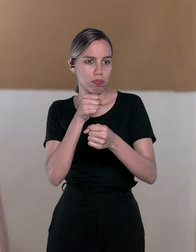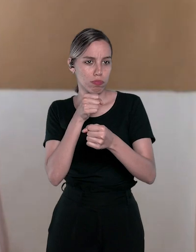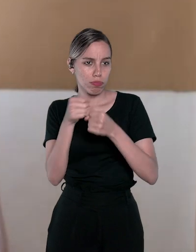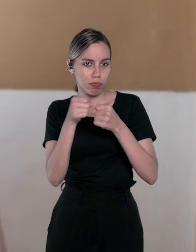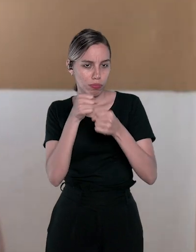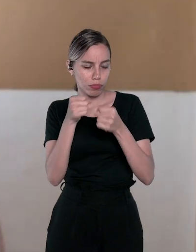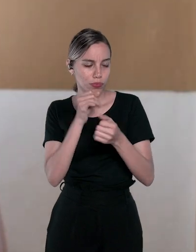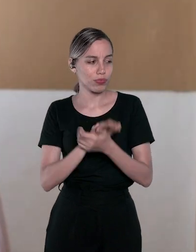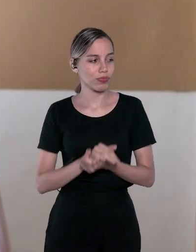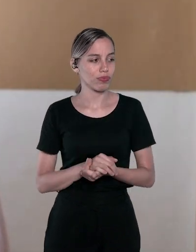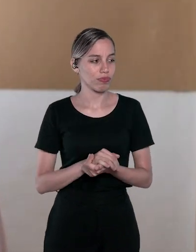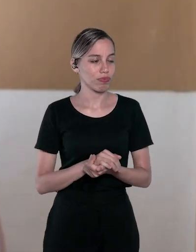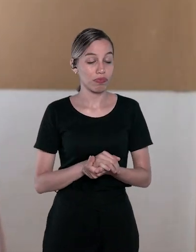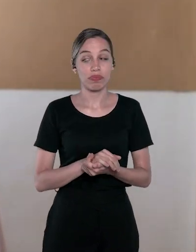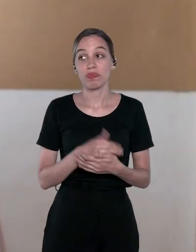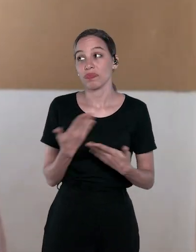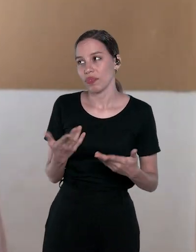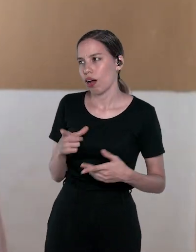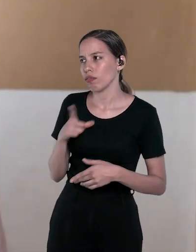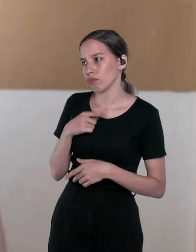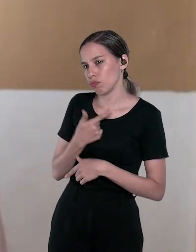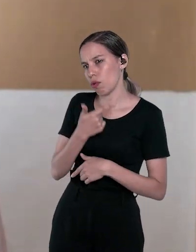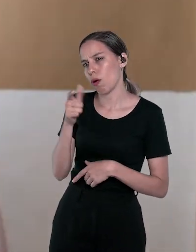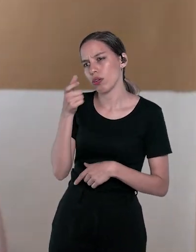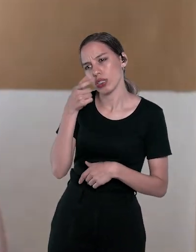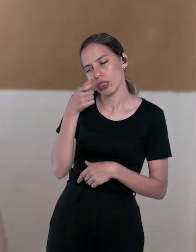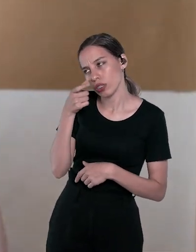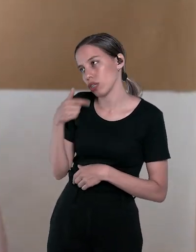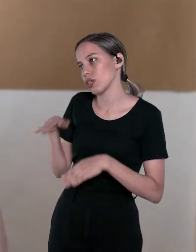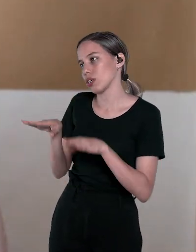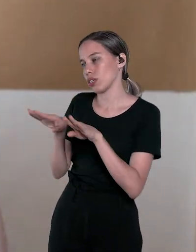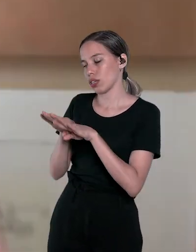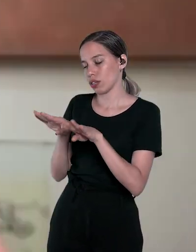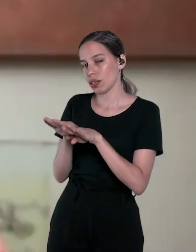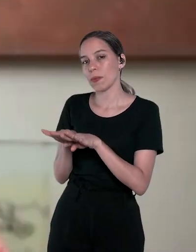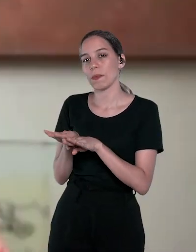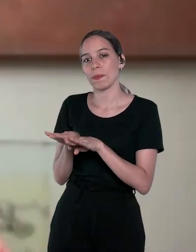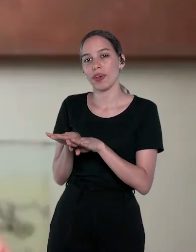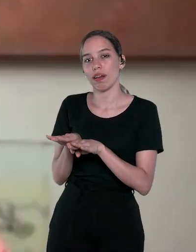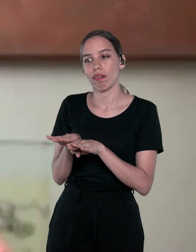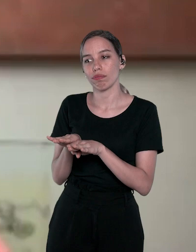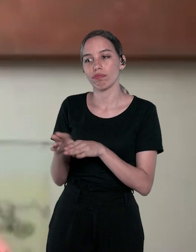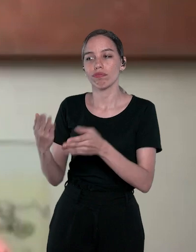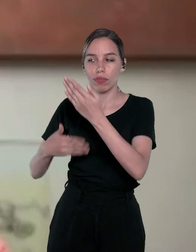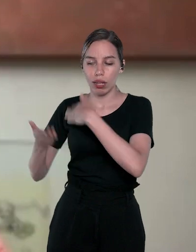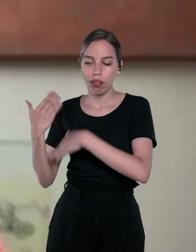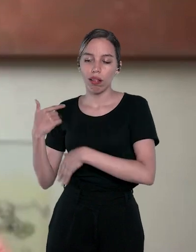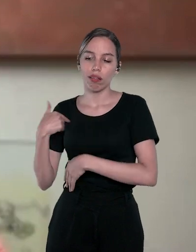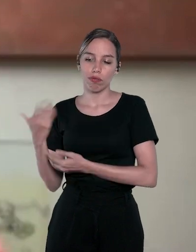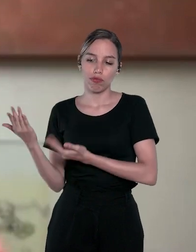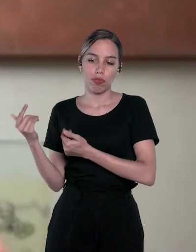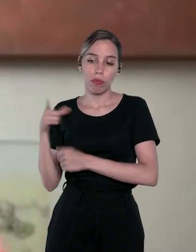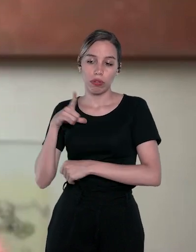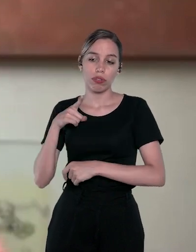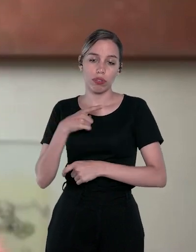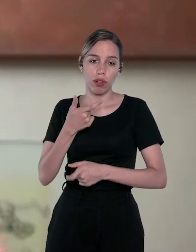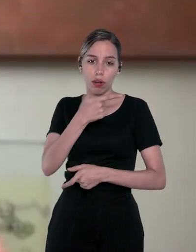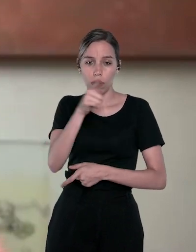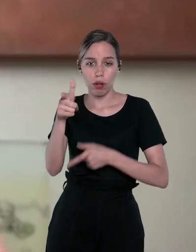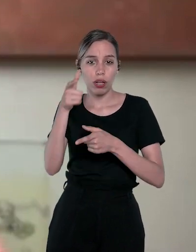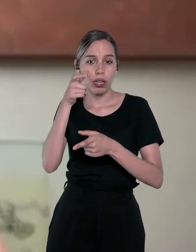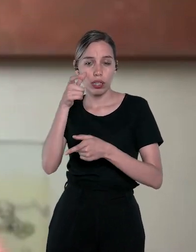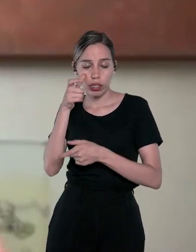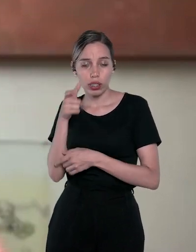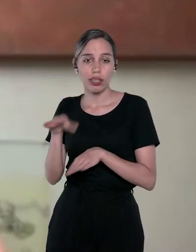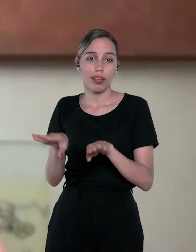entre outros interesses meus dessa época da juventude, também tive um